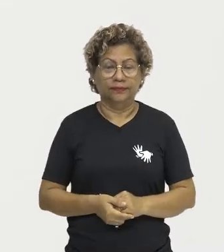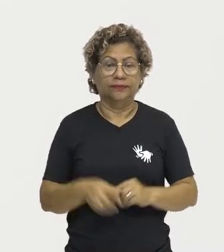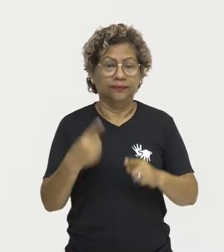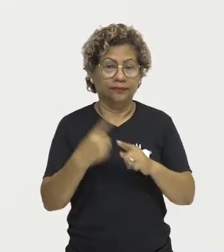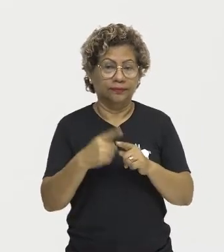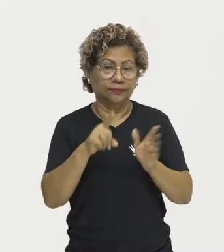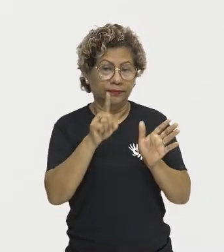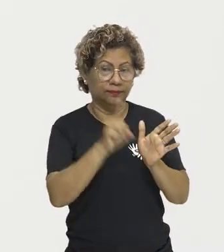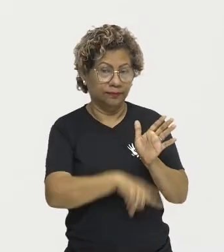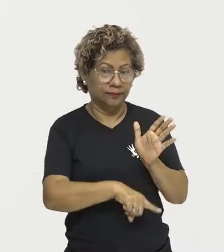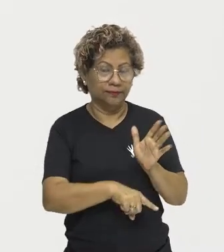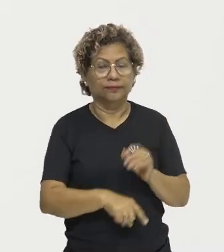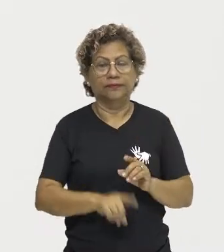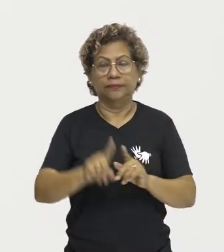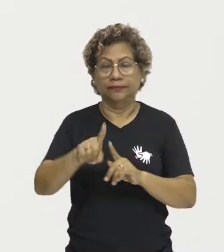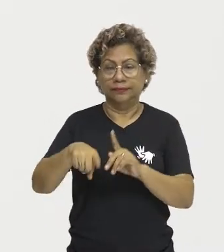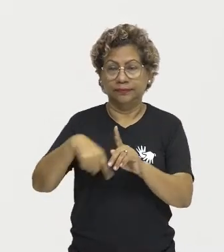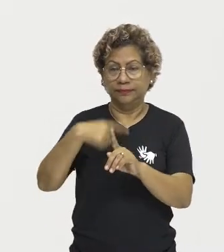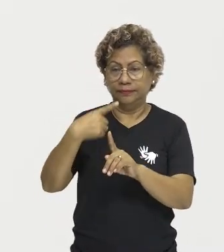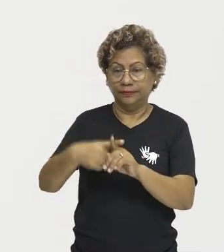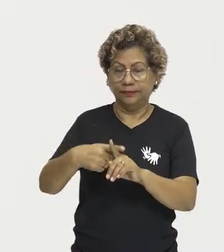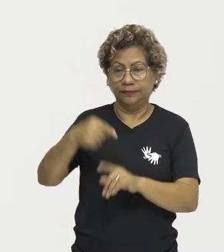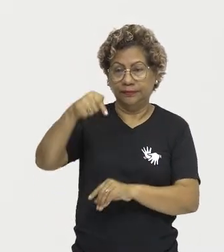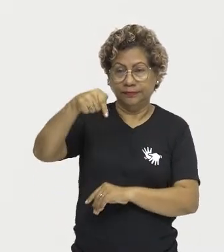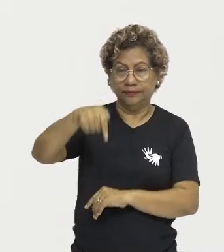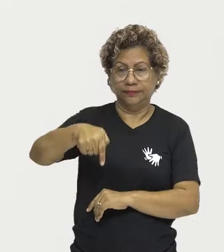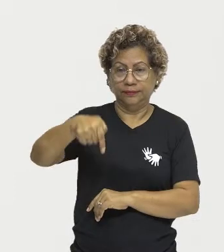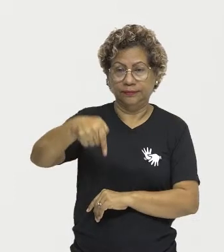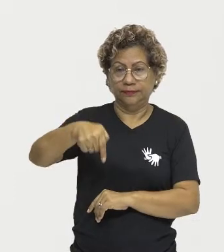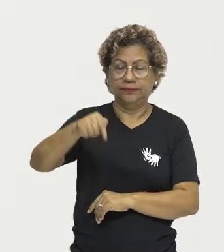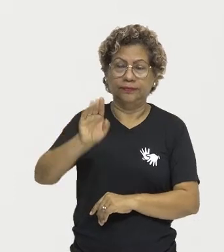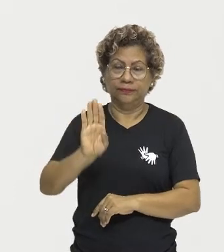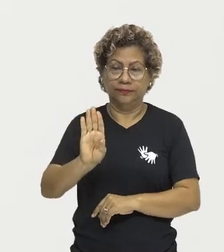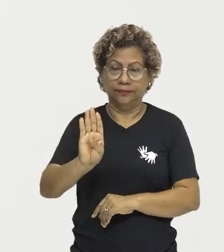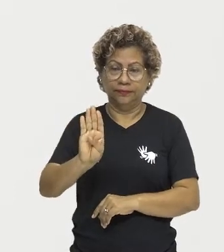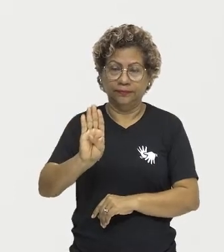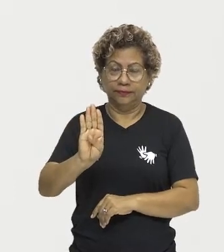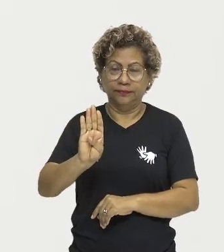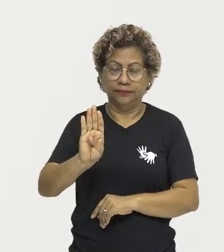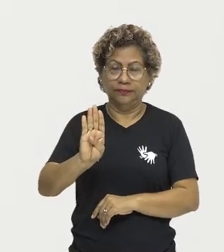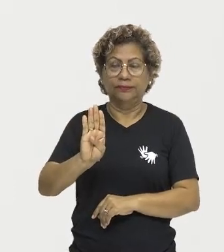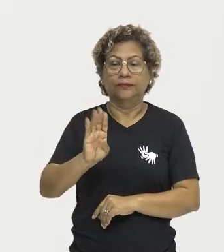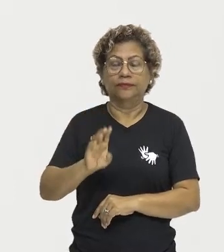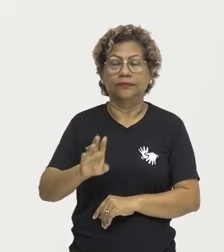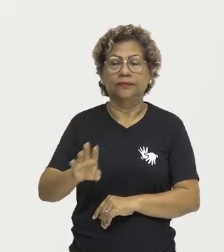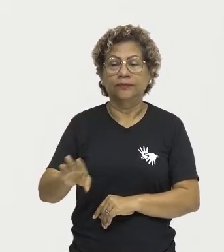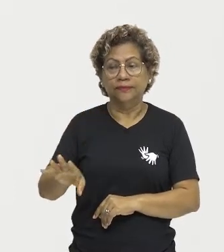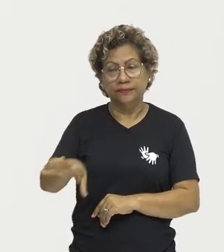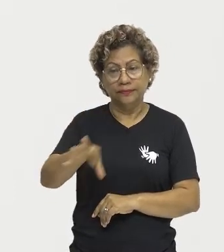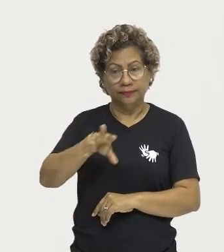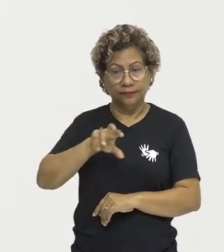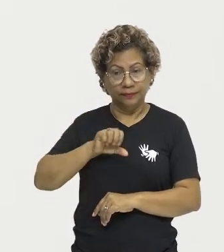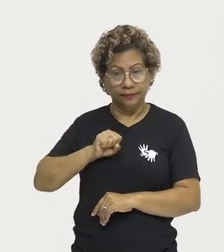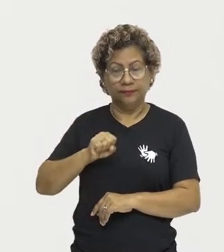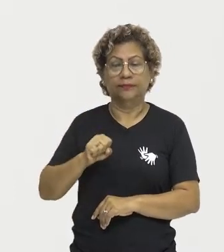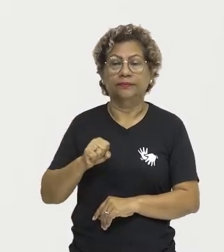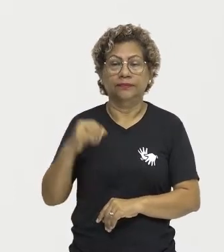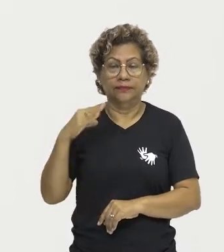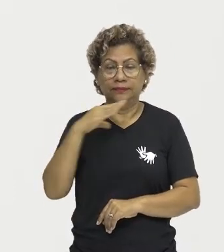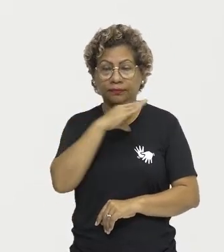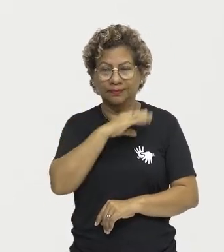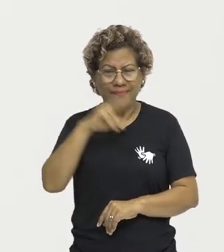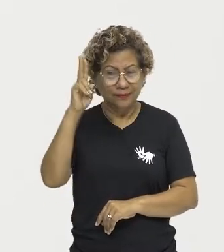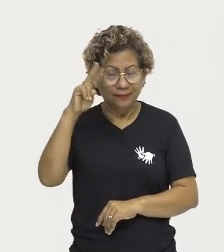negativo. Já o corpo B, ele vai receber esse calor, como vocês viram e estudaram também na